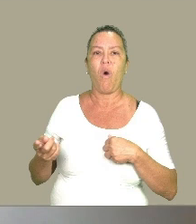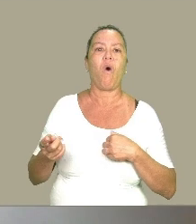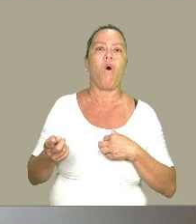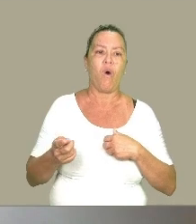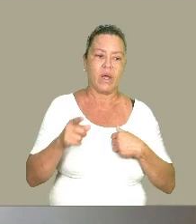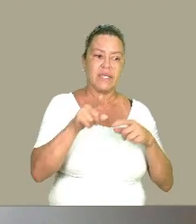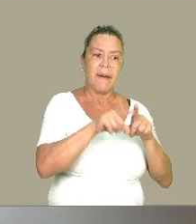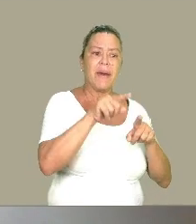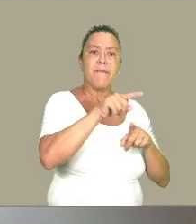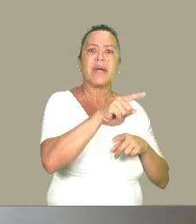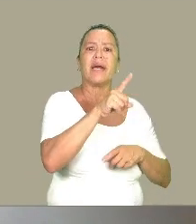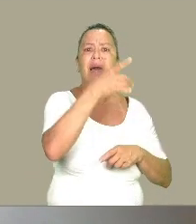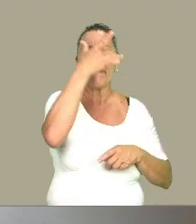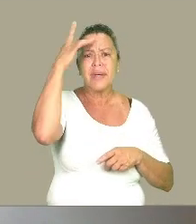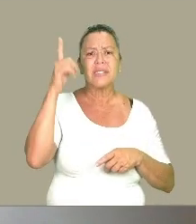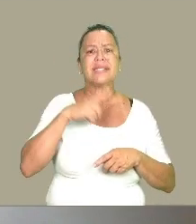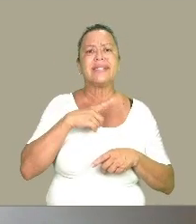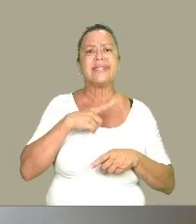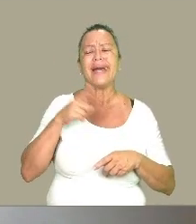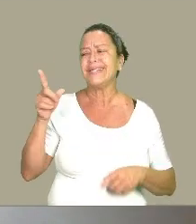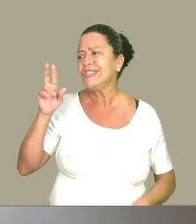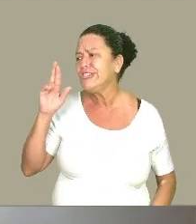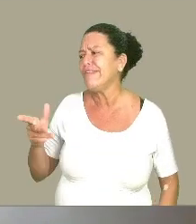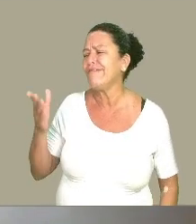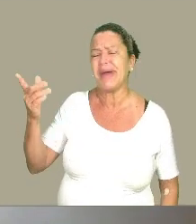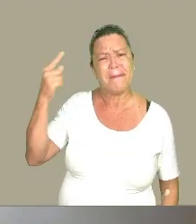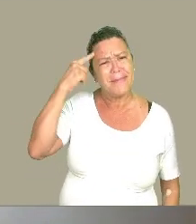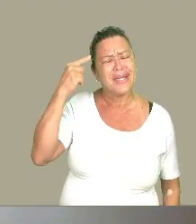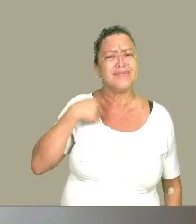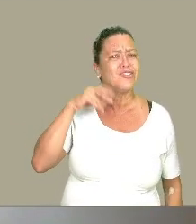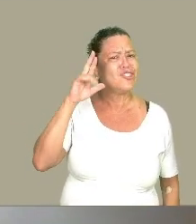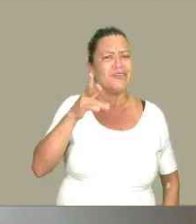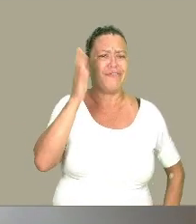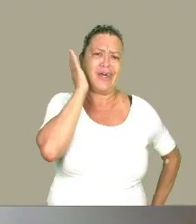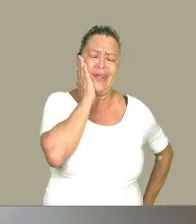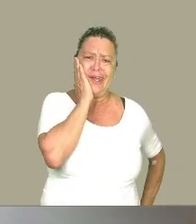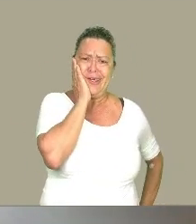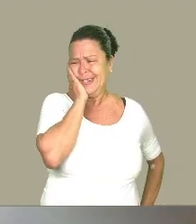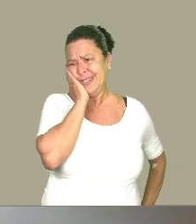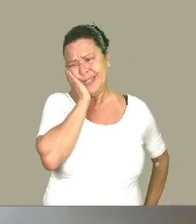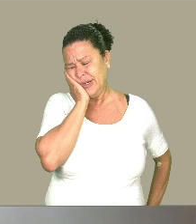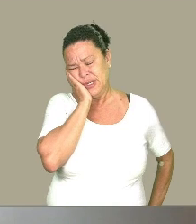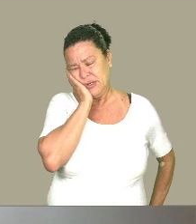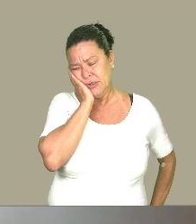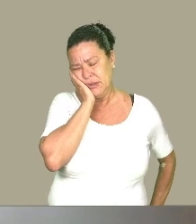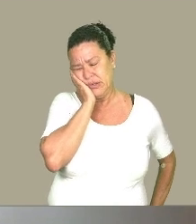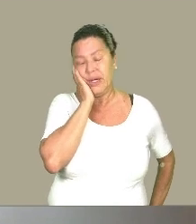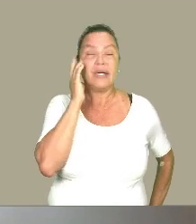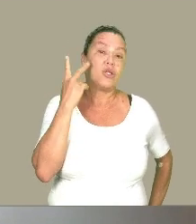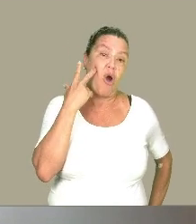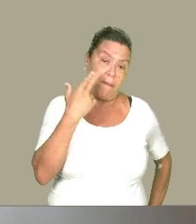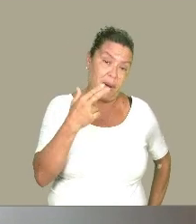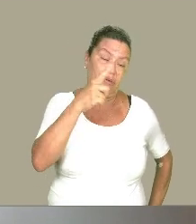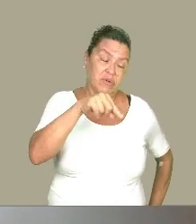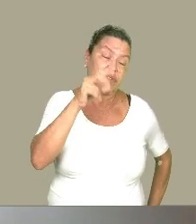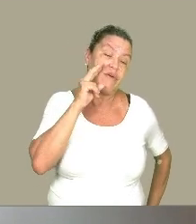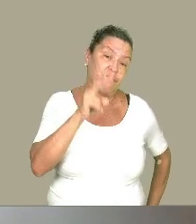porque aquela pessoa tem um pensamento tão diferente, né? E isso é bastante comum, a gente consegue